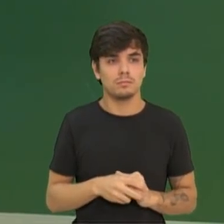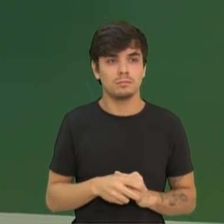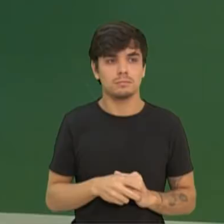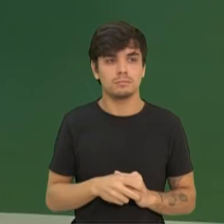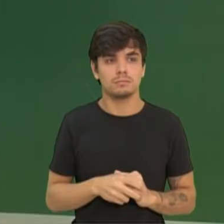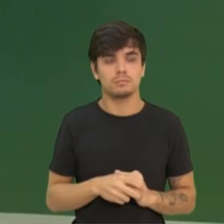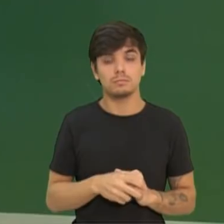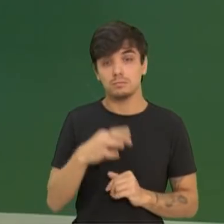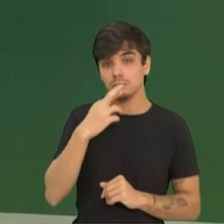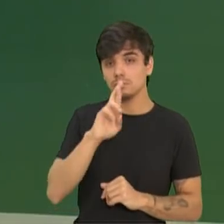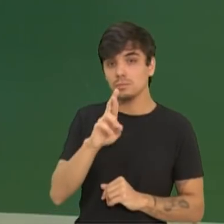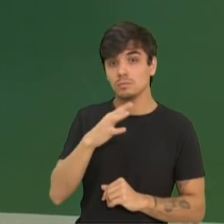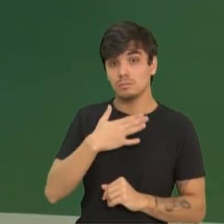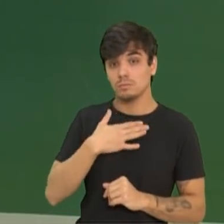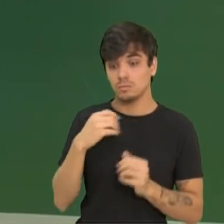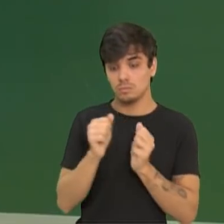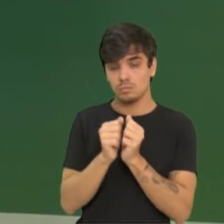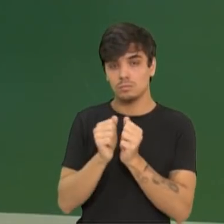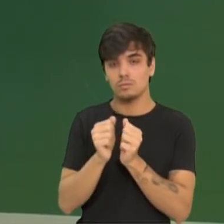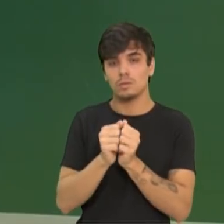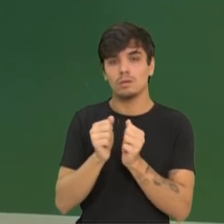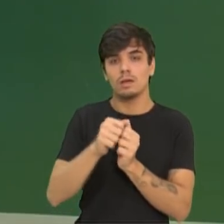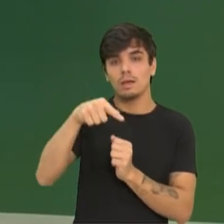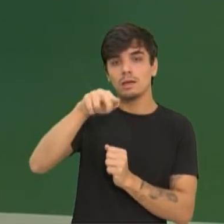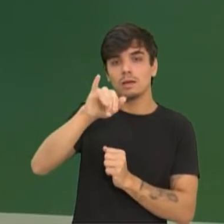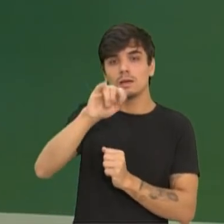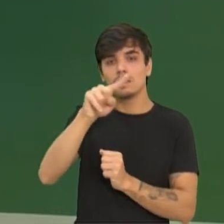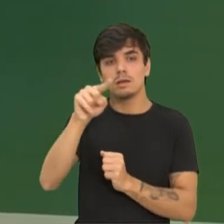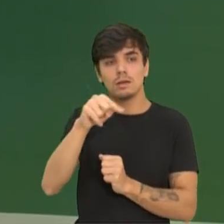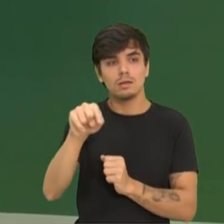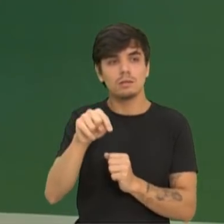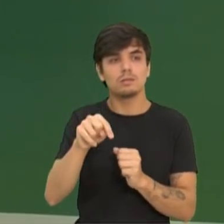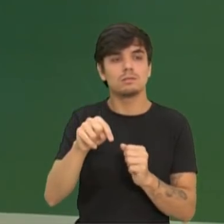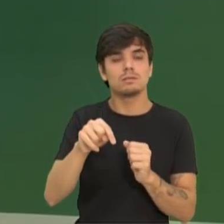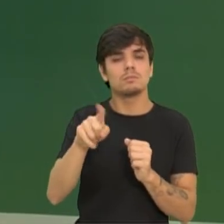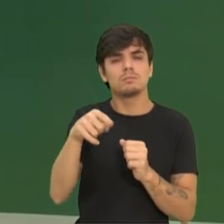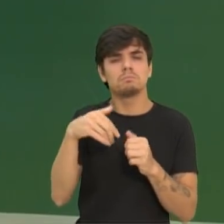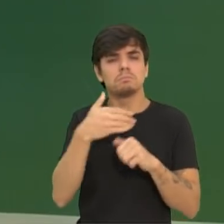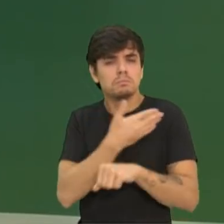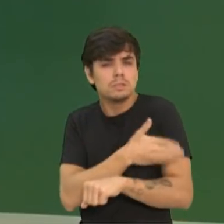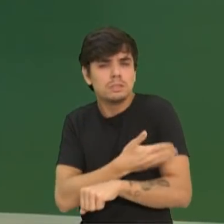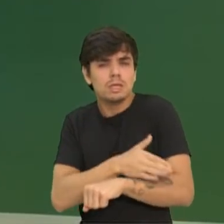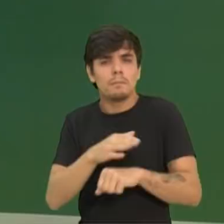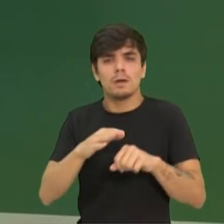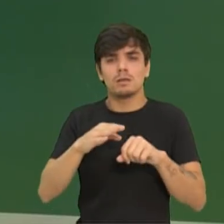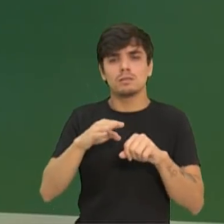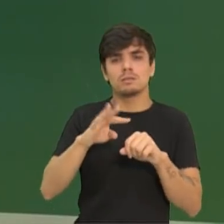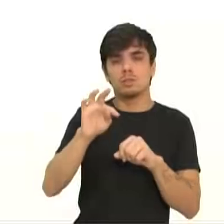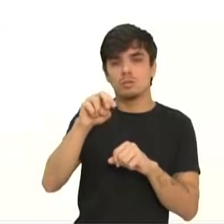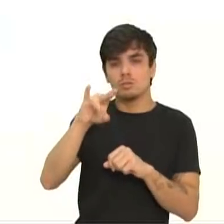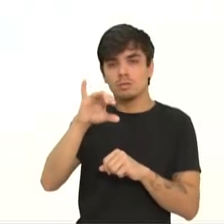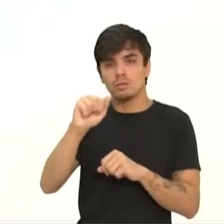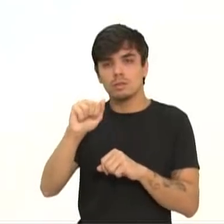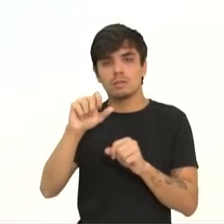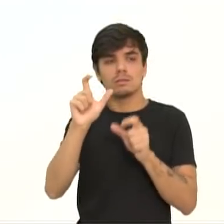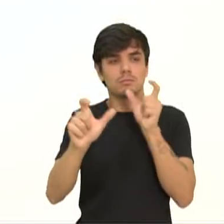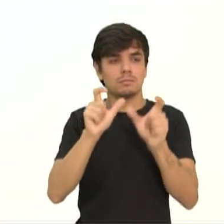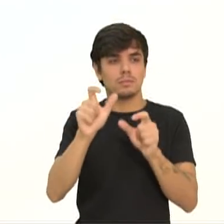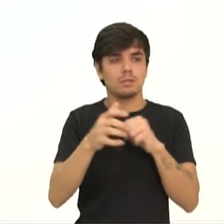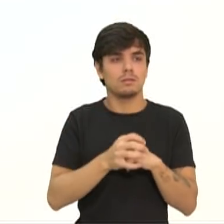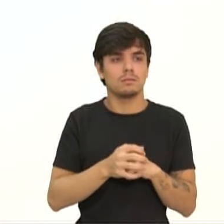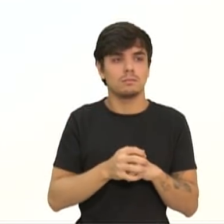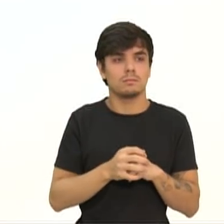Responda comigo um quiz para exercitar um pouco mais a questão da tonicidade das palavras. Que pode haver